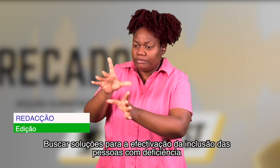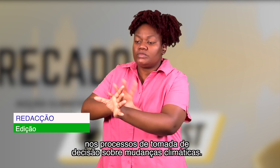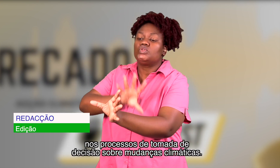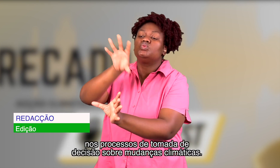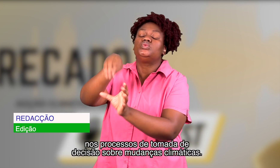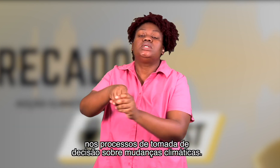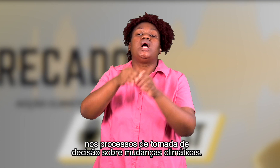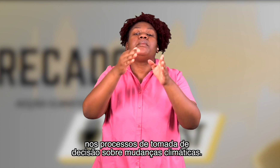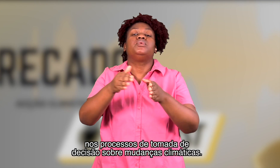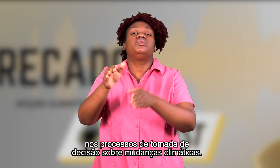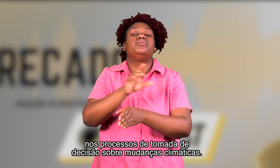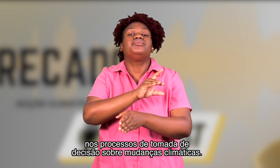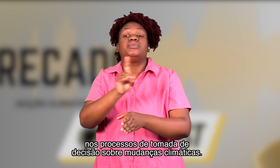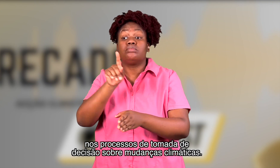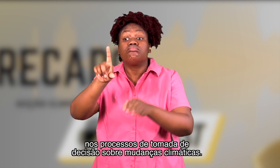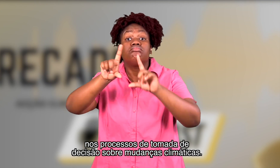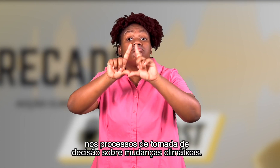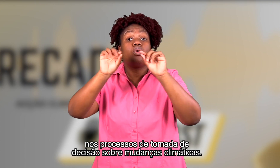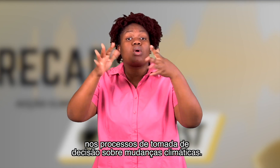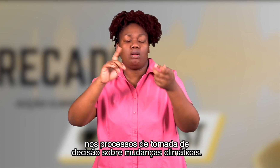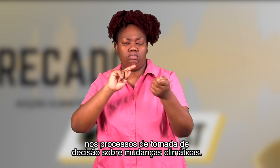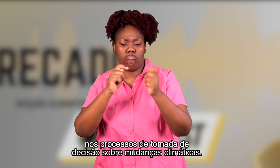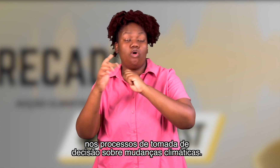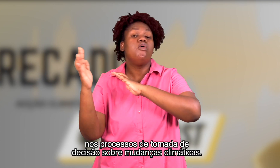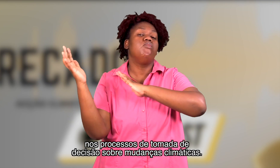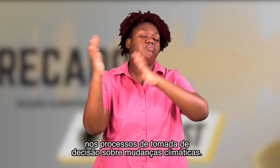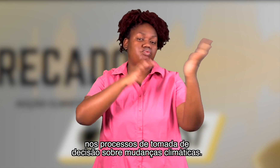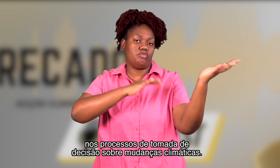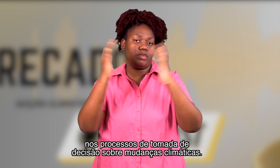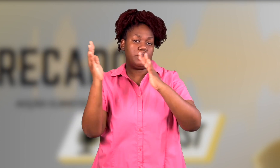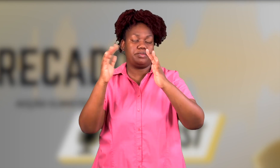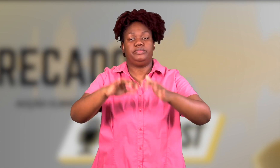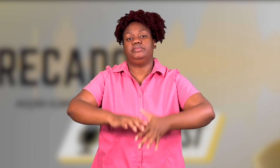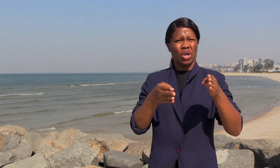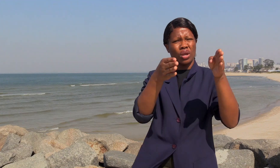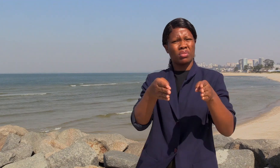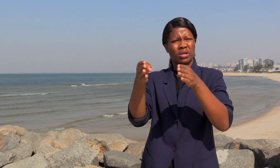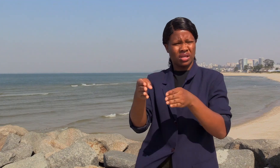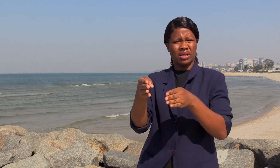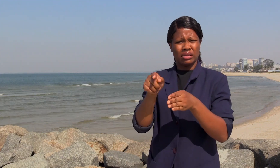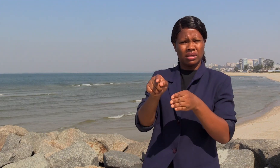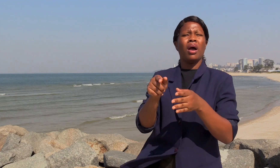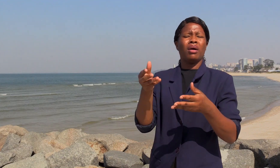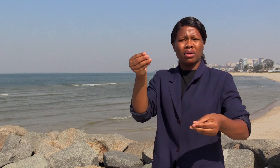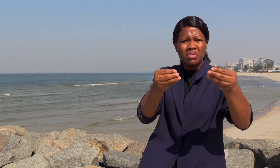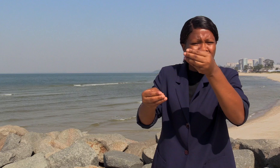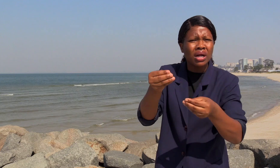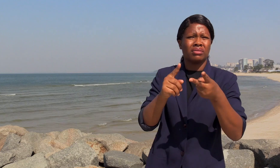com deficiência nos processos de tomada de decisão sobre mudanças climáticas.